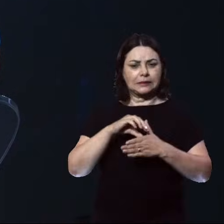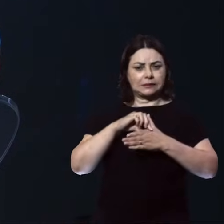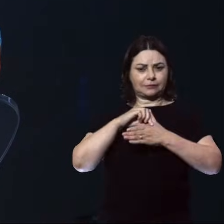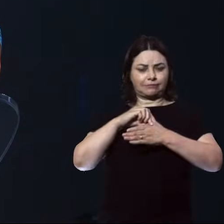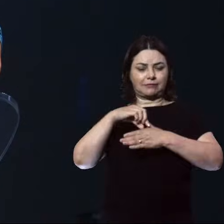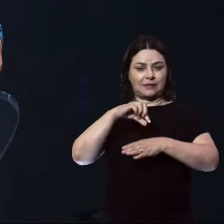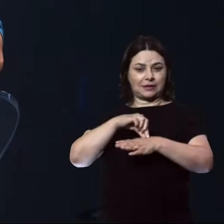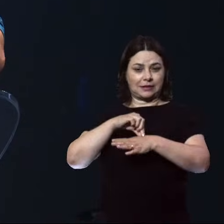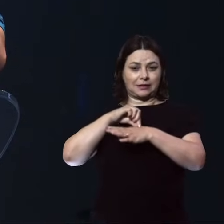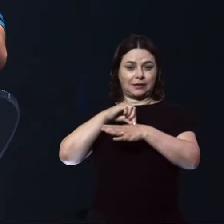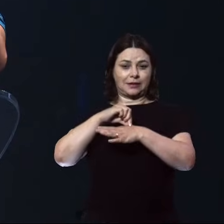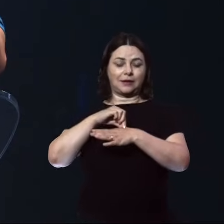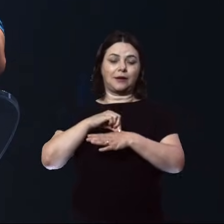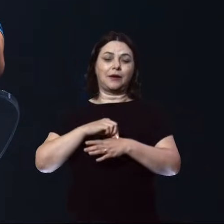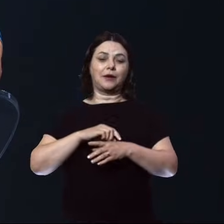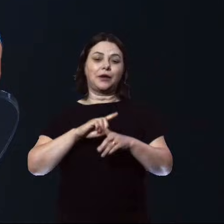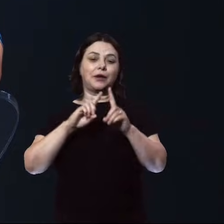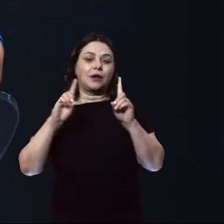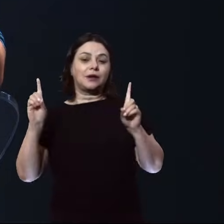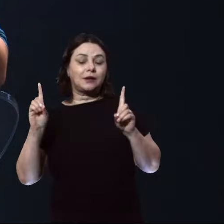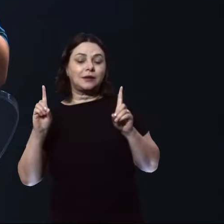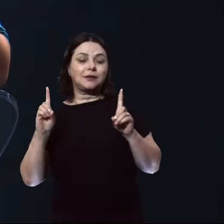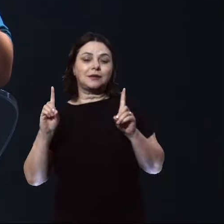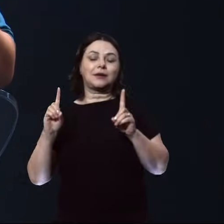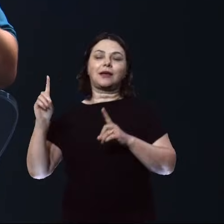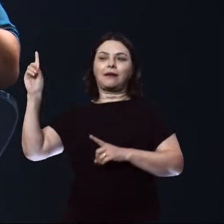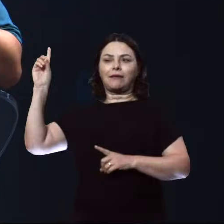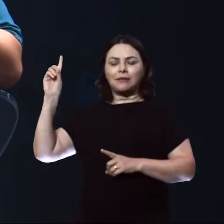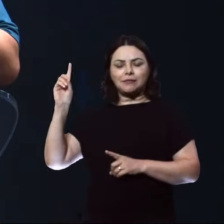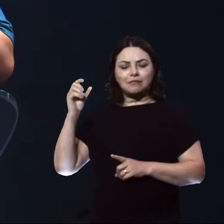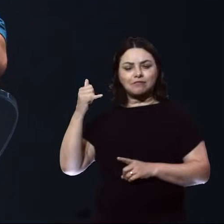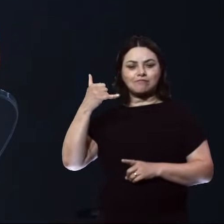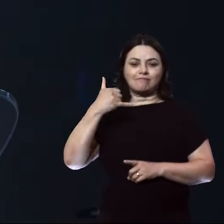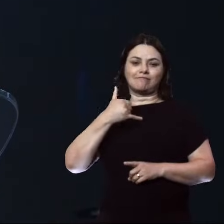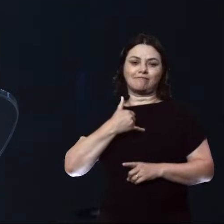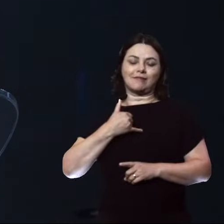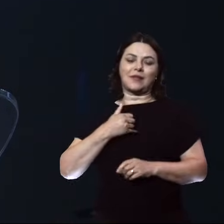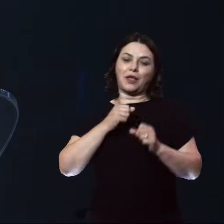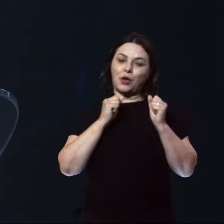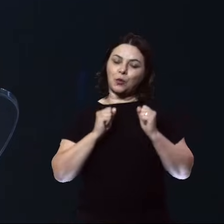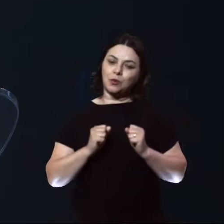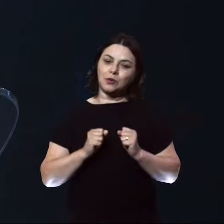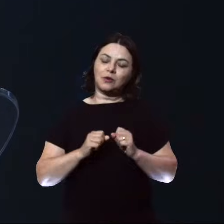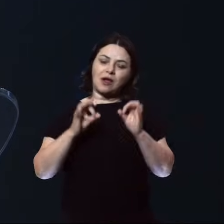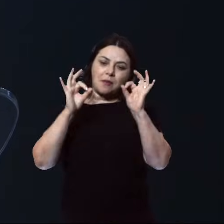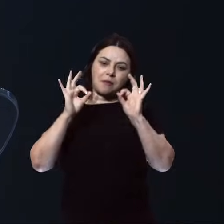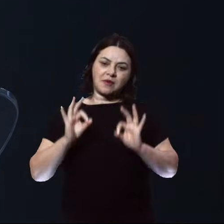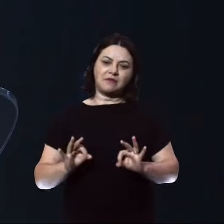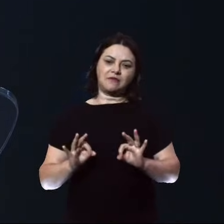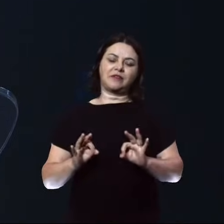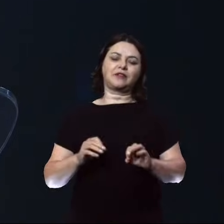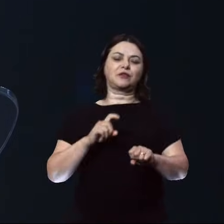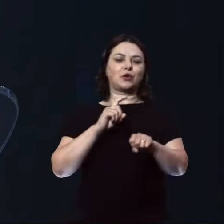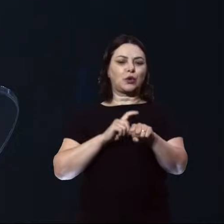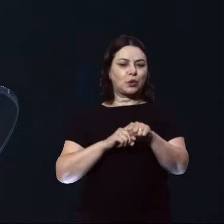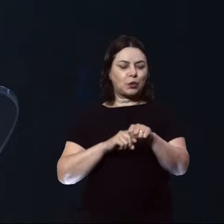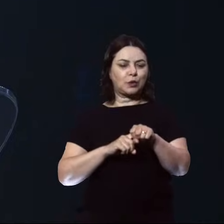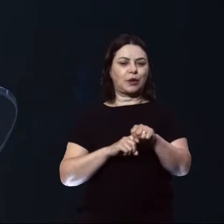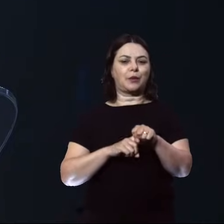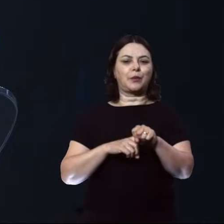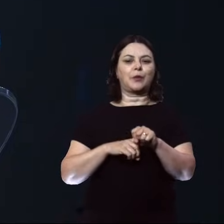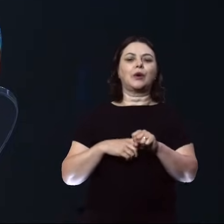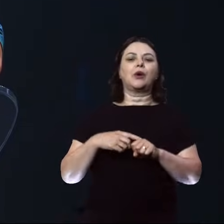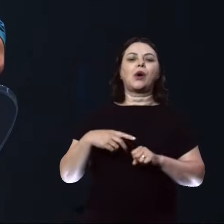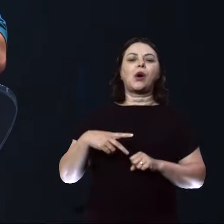para mim, o meu poder se aperfeiçoa na fraqueza. Em Efésios 3,16, ele vai escrever, peço a Deus que